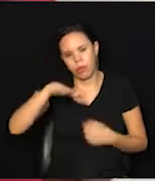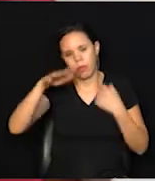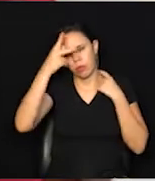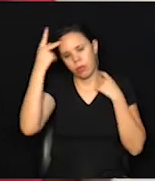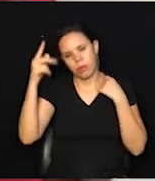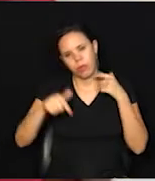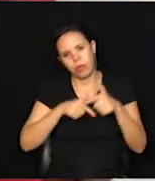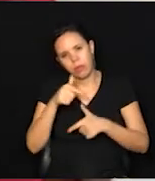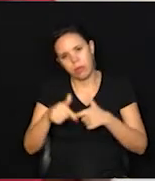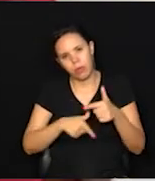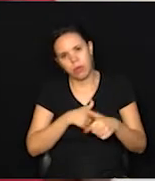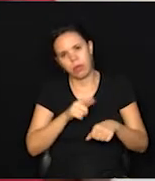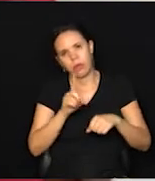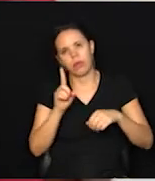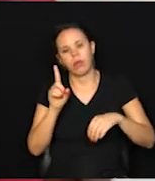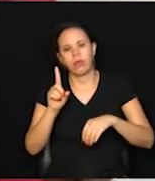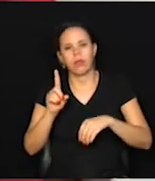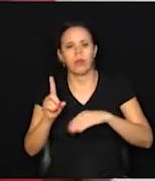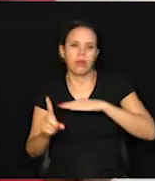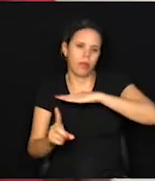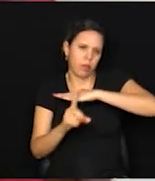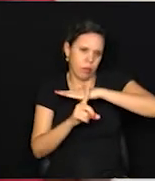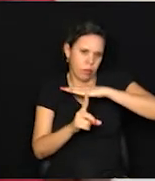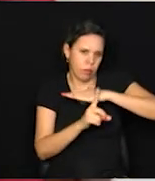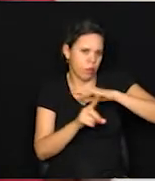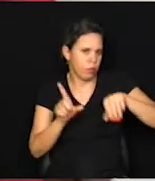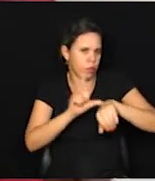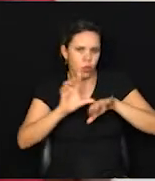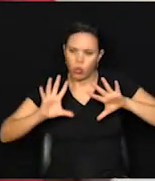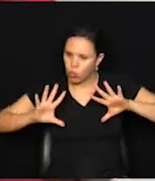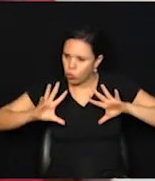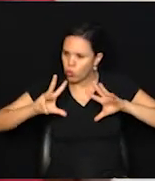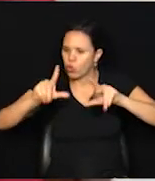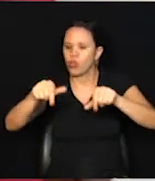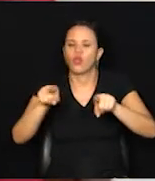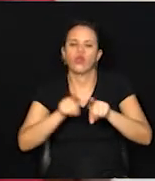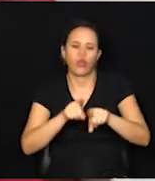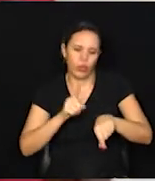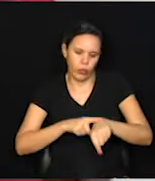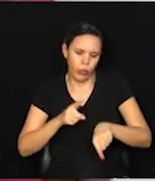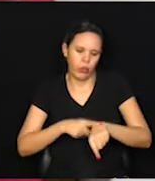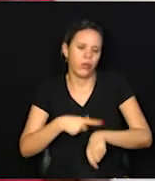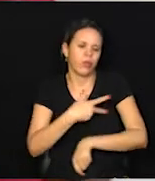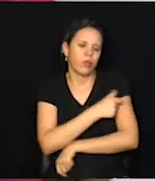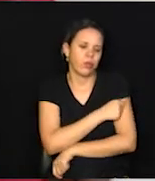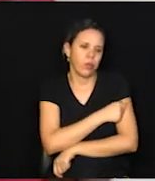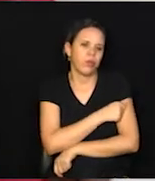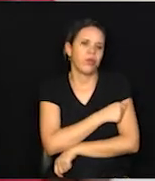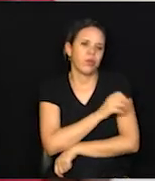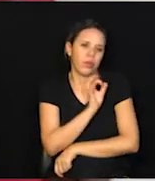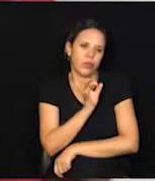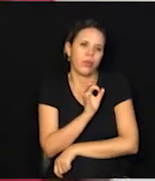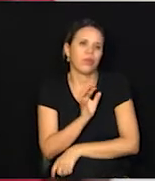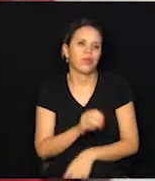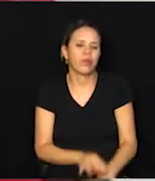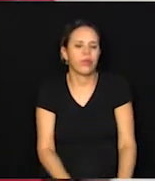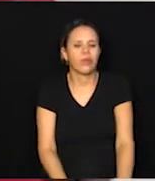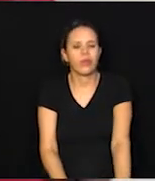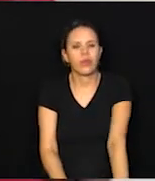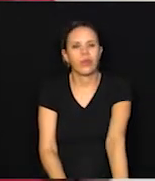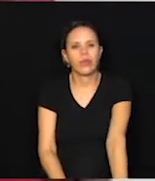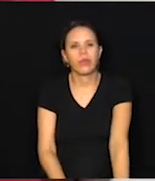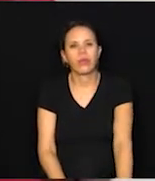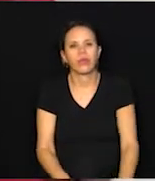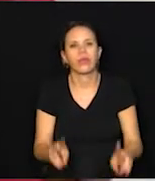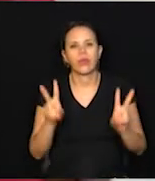mesmo balconistas, todo o comércio, todo mundo vai ter o seu momento de ser vacinado porque está exposto. Mas em relação